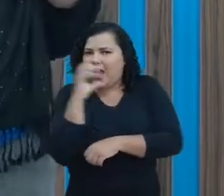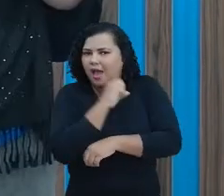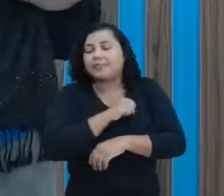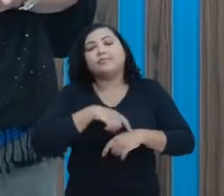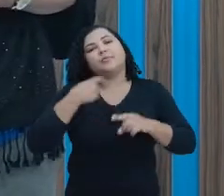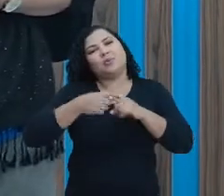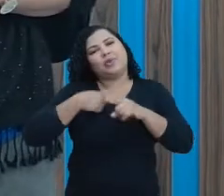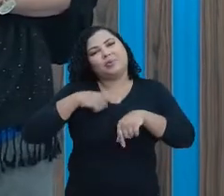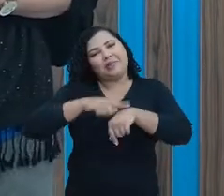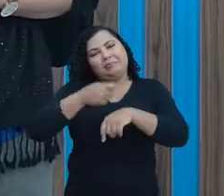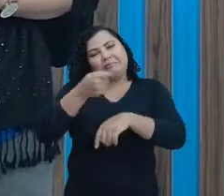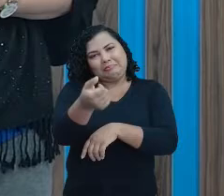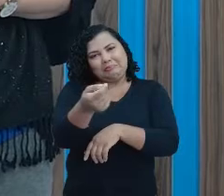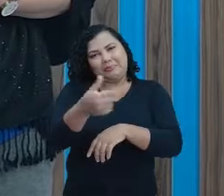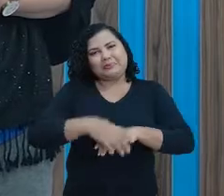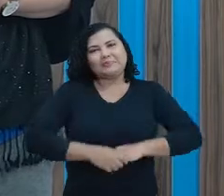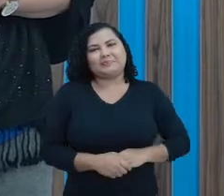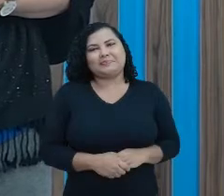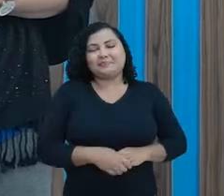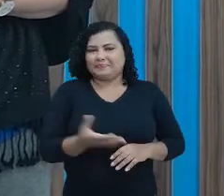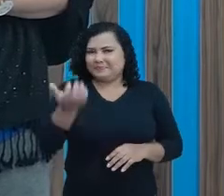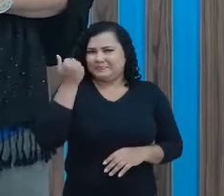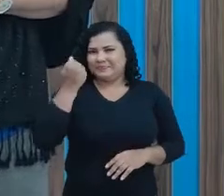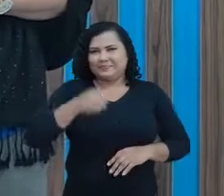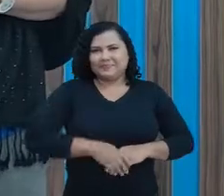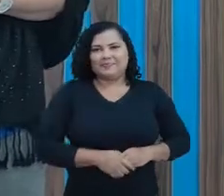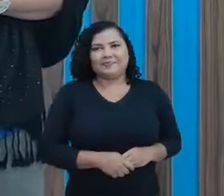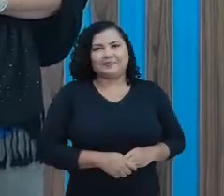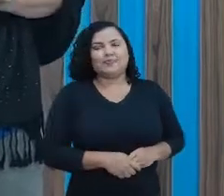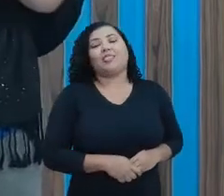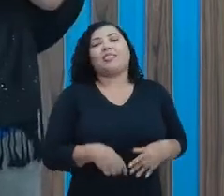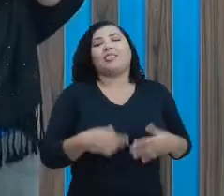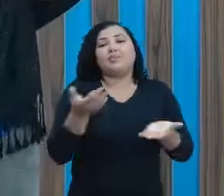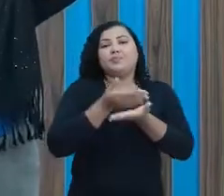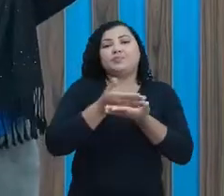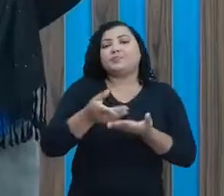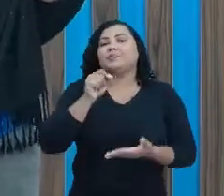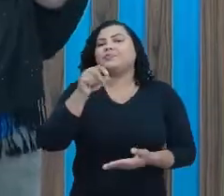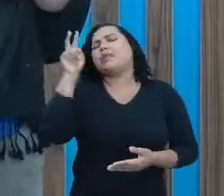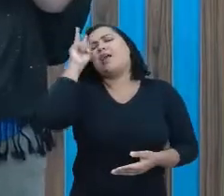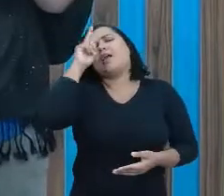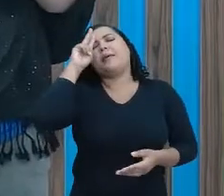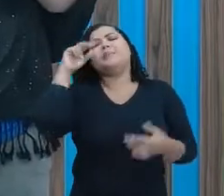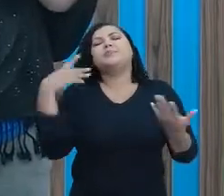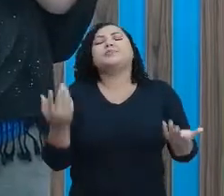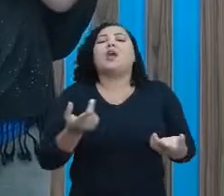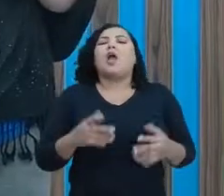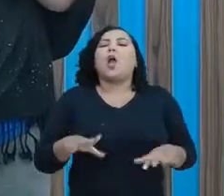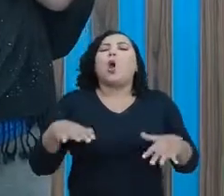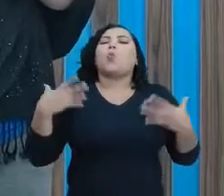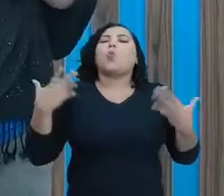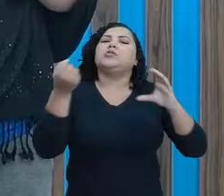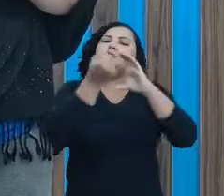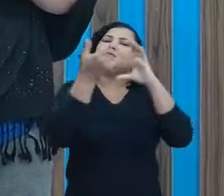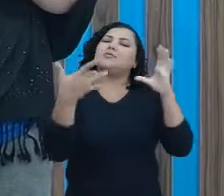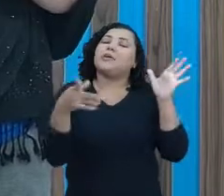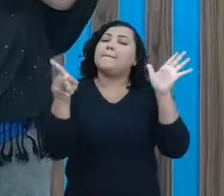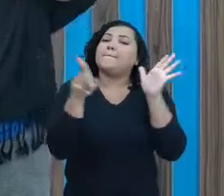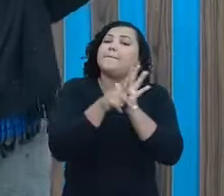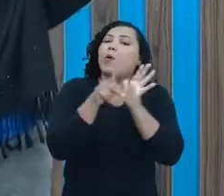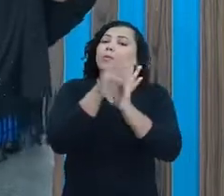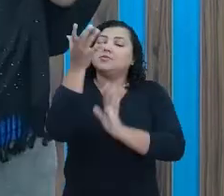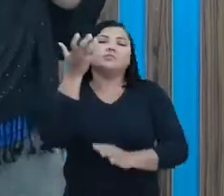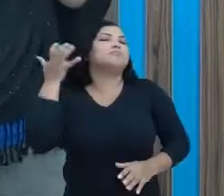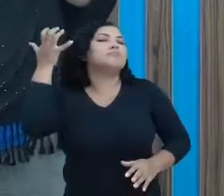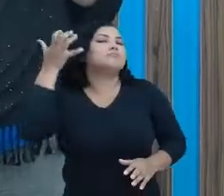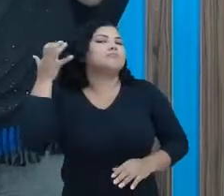porque o nosso tempo é pouco, né? Bora lá. Vamos começar lembrando um pouquinho sobre as propriedades do som.